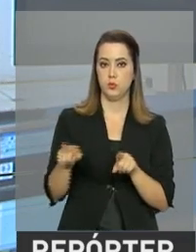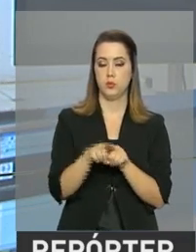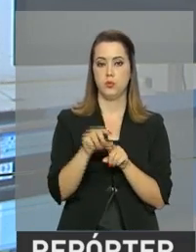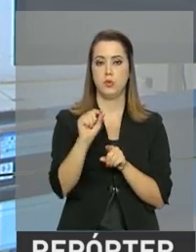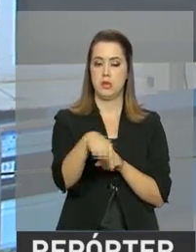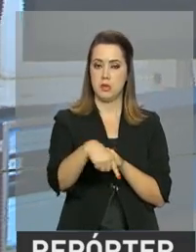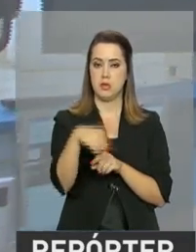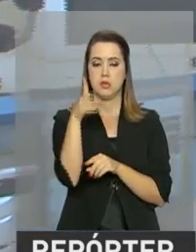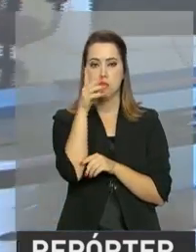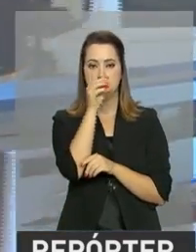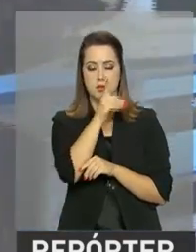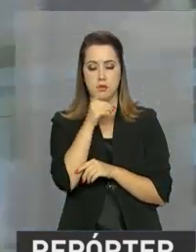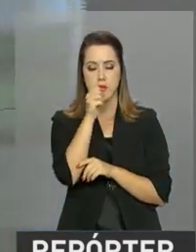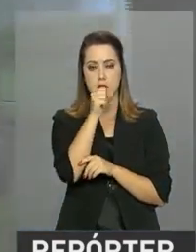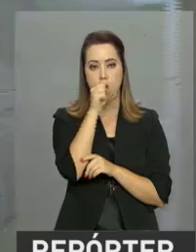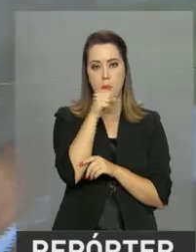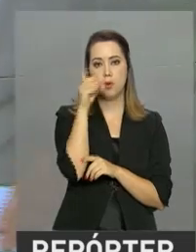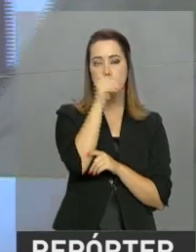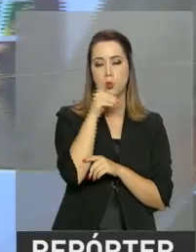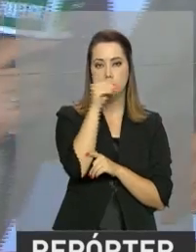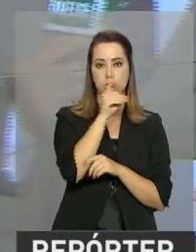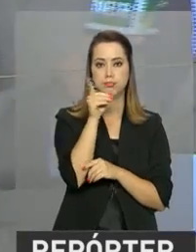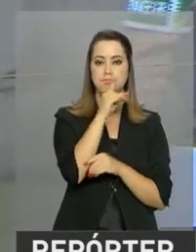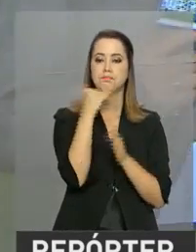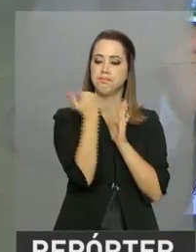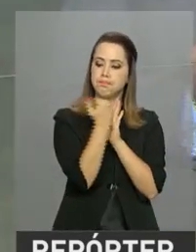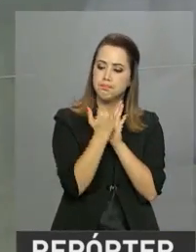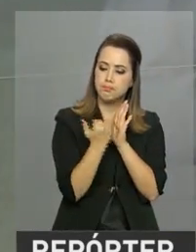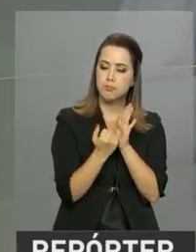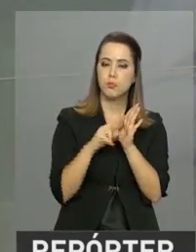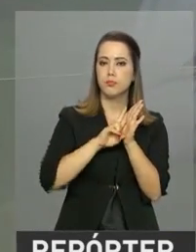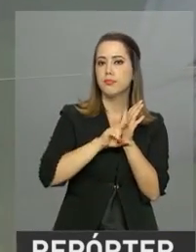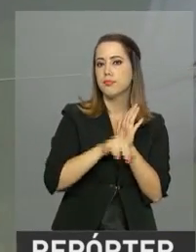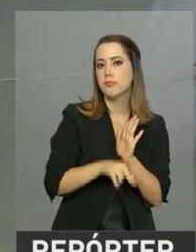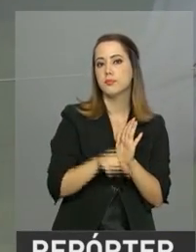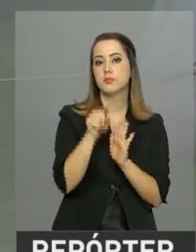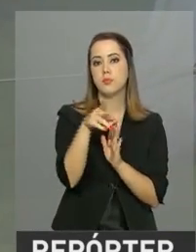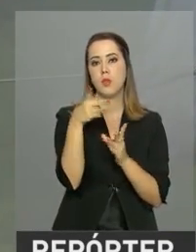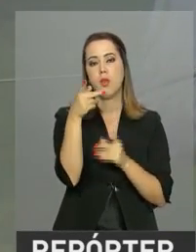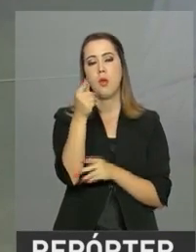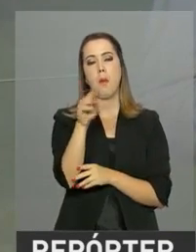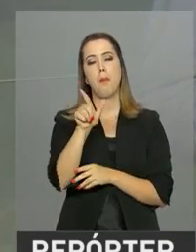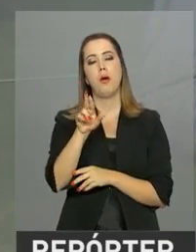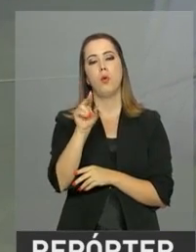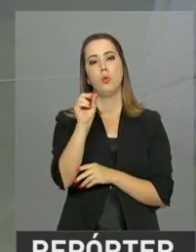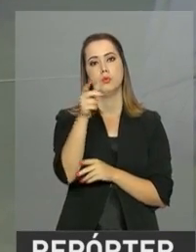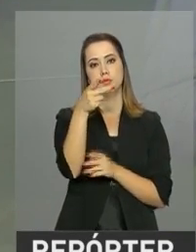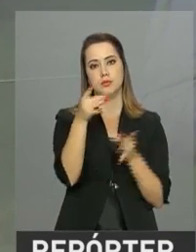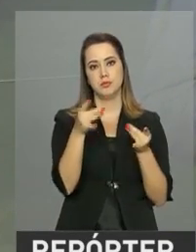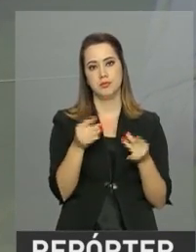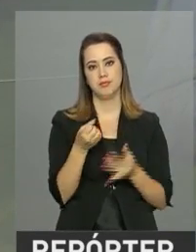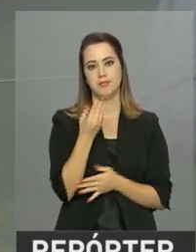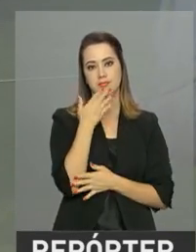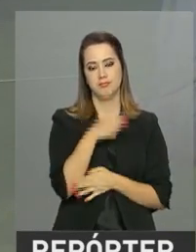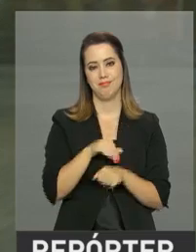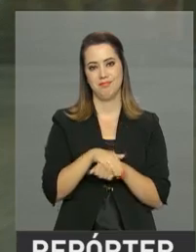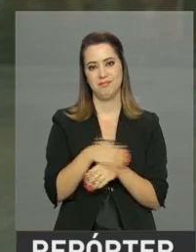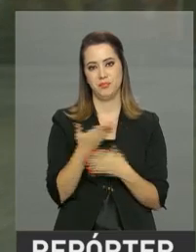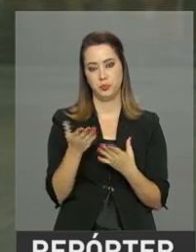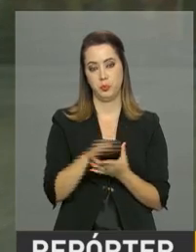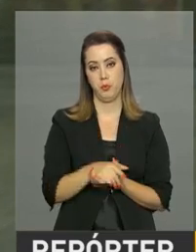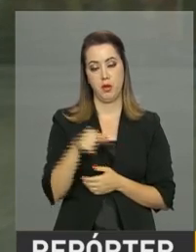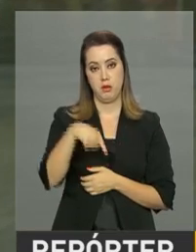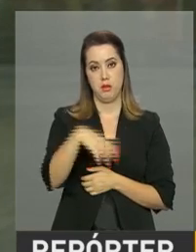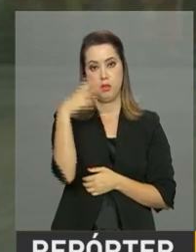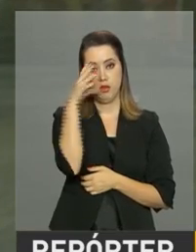será cheia e o repórter Paulo Lasálvia tem os detalhes dela para a gente. Paulo, boa noite. Boa noite, Zé Luiz. Neste sábado, o